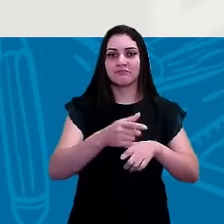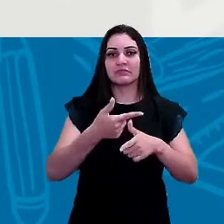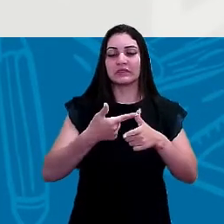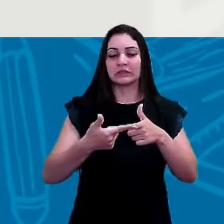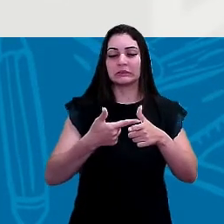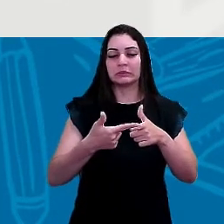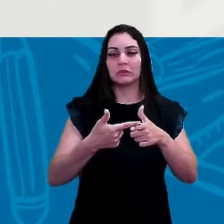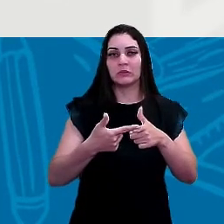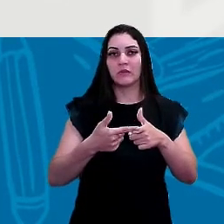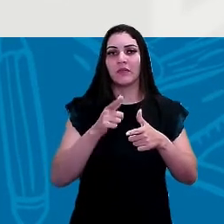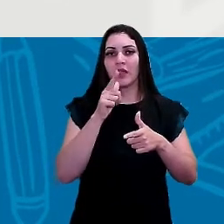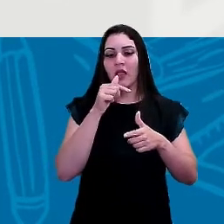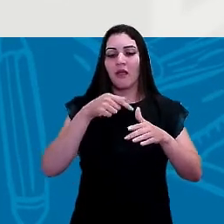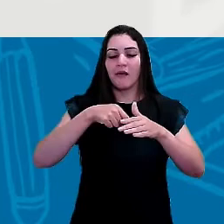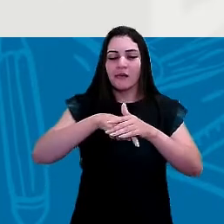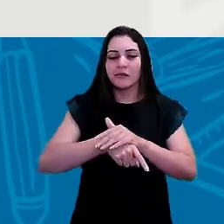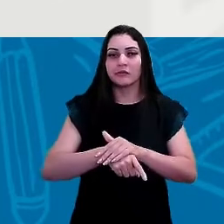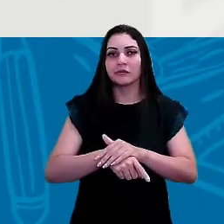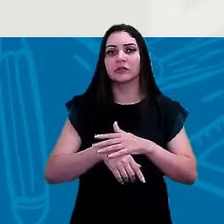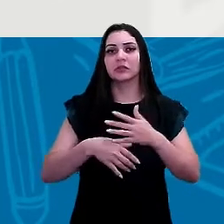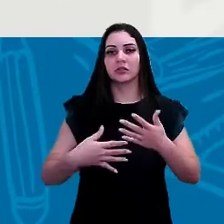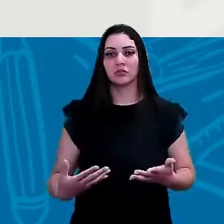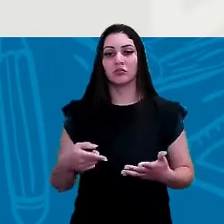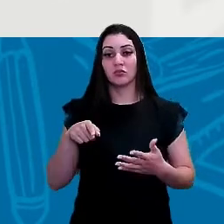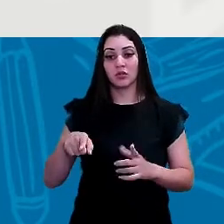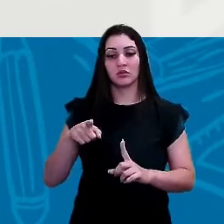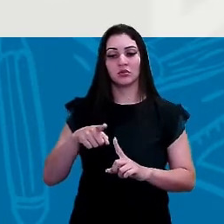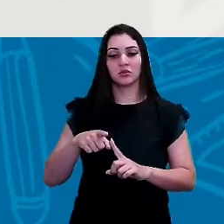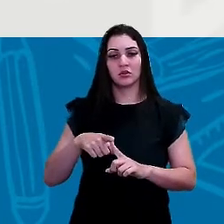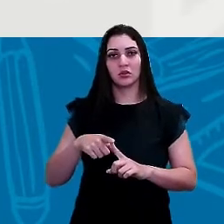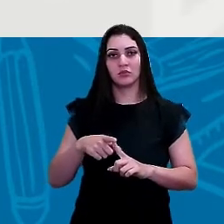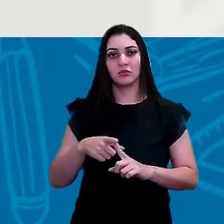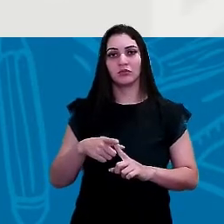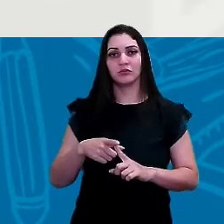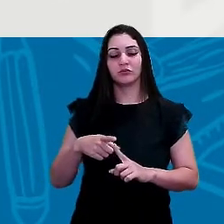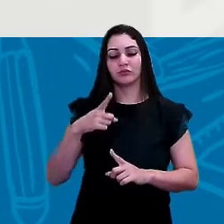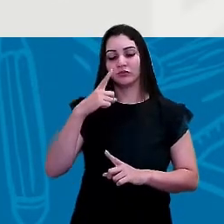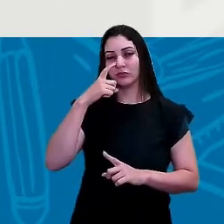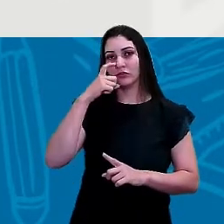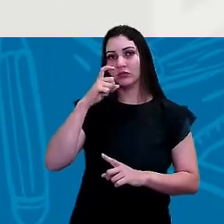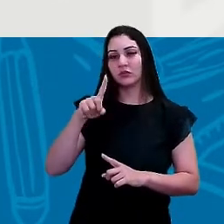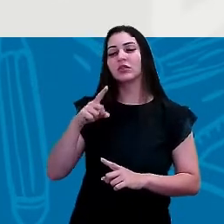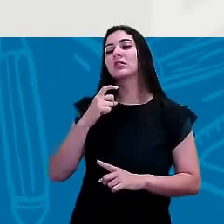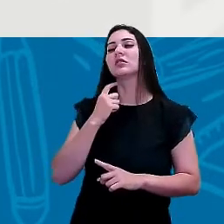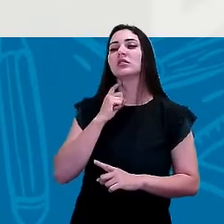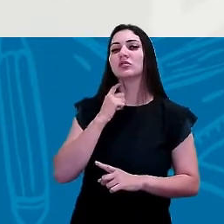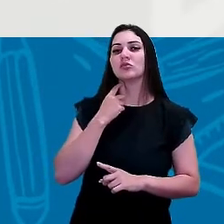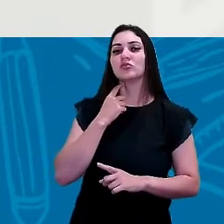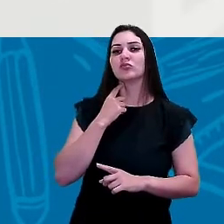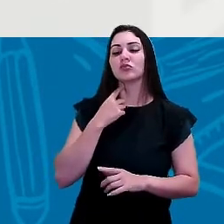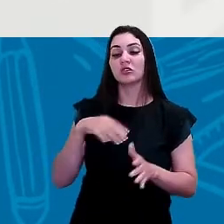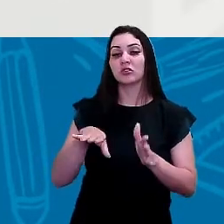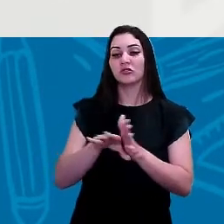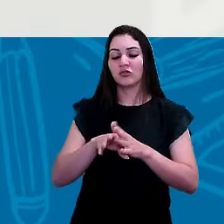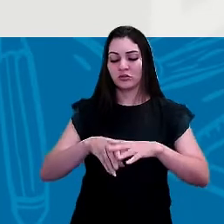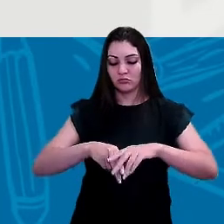águas subterrâneas, né? Então, são esses tipos de poluição que atingem o solo.